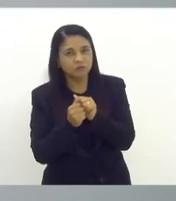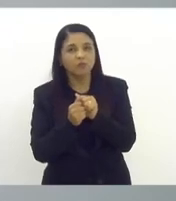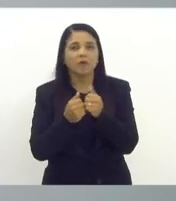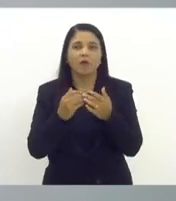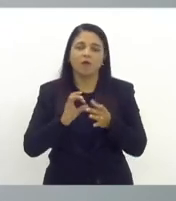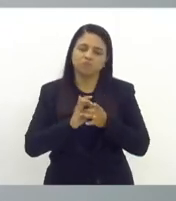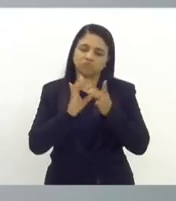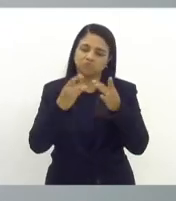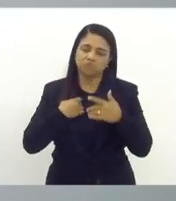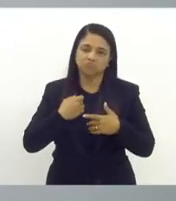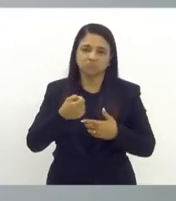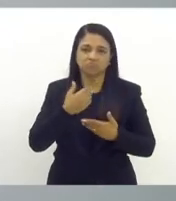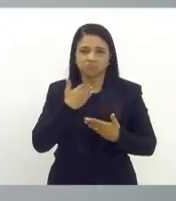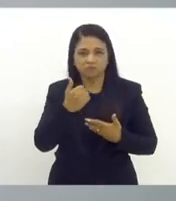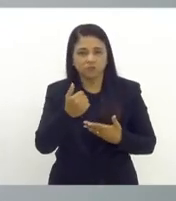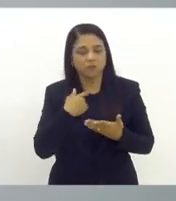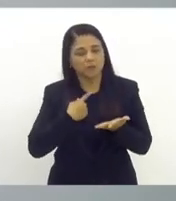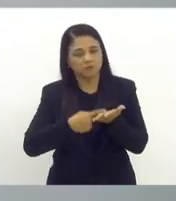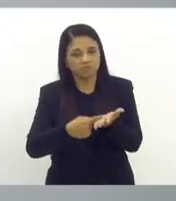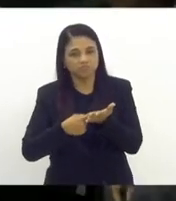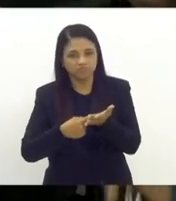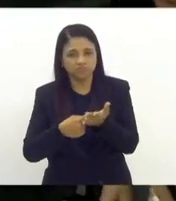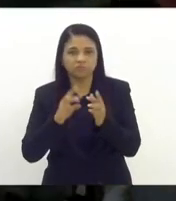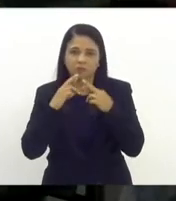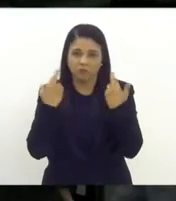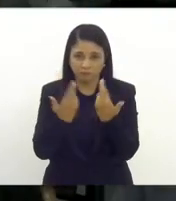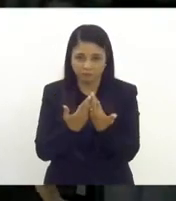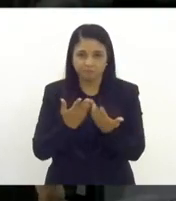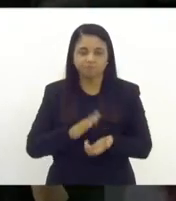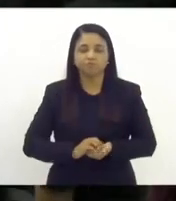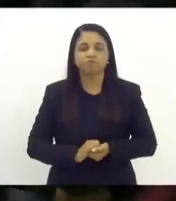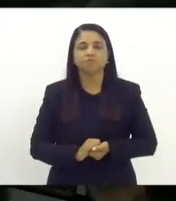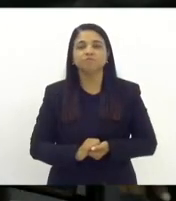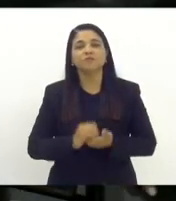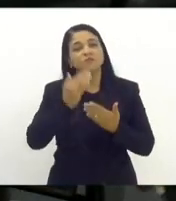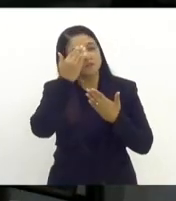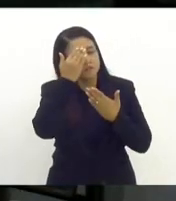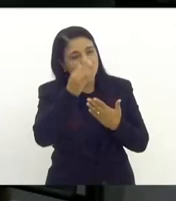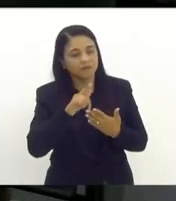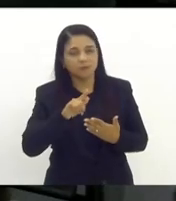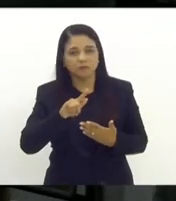a disposição para as próximas datas de reuniões obrigada